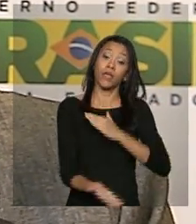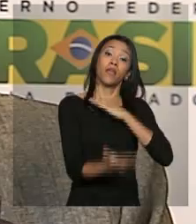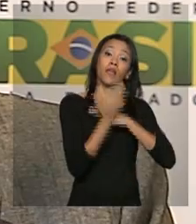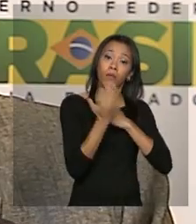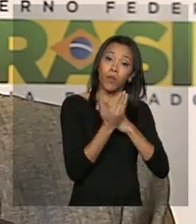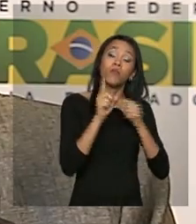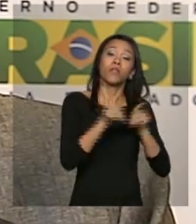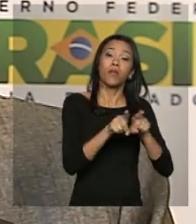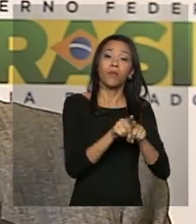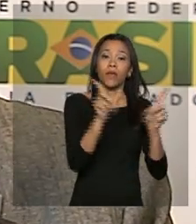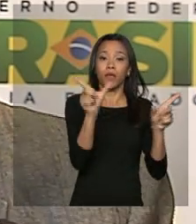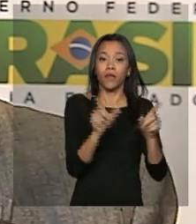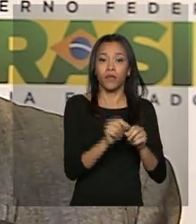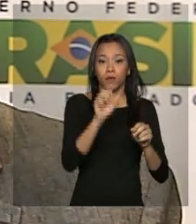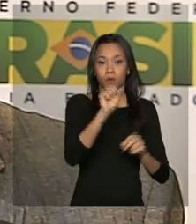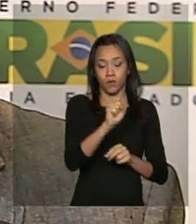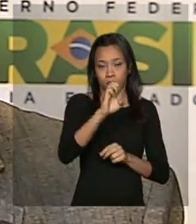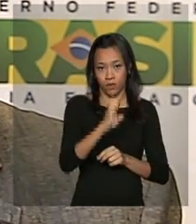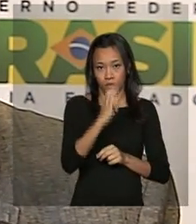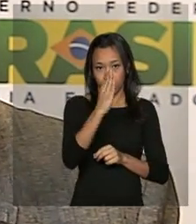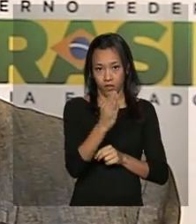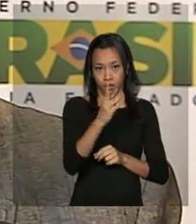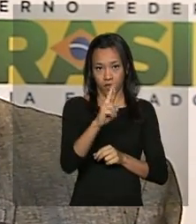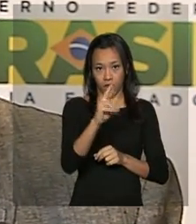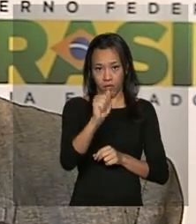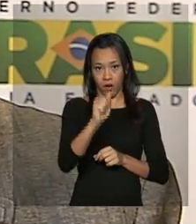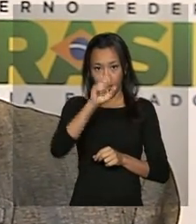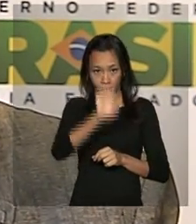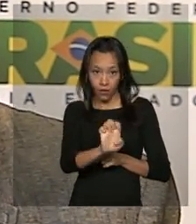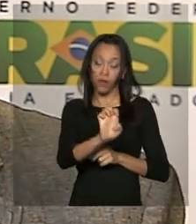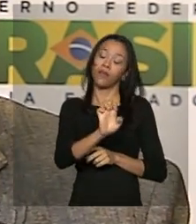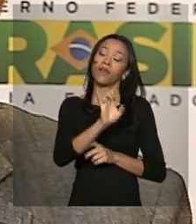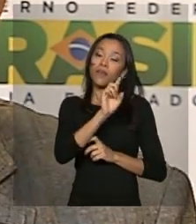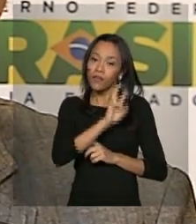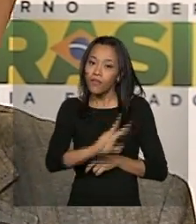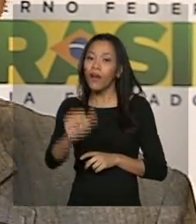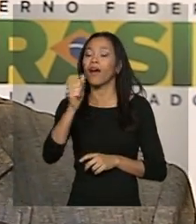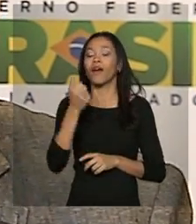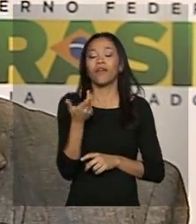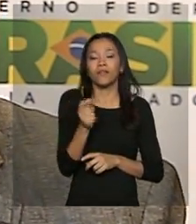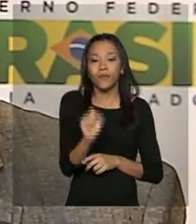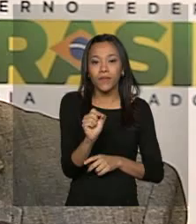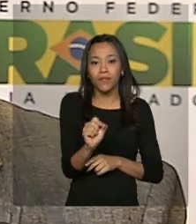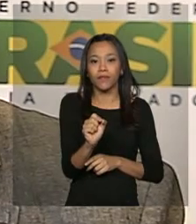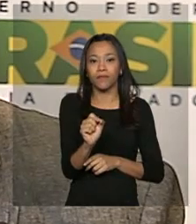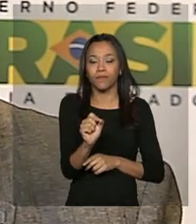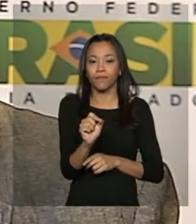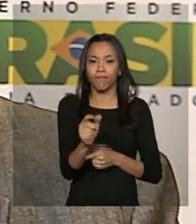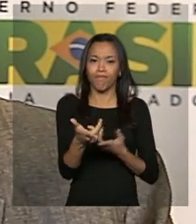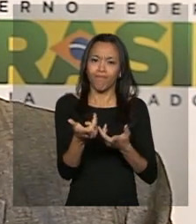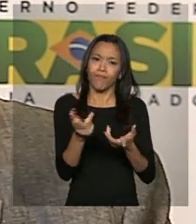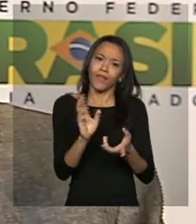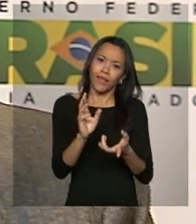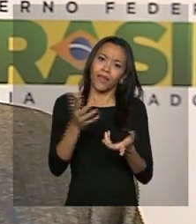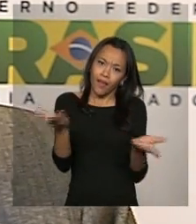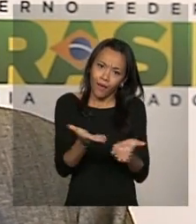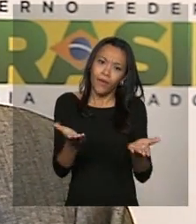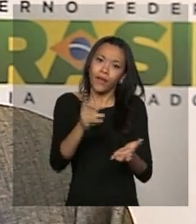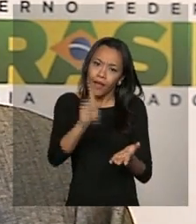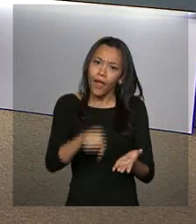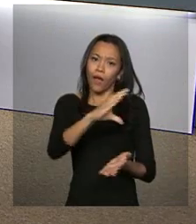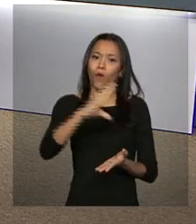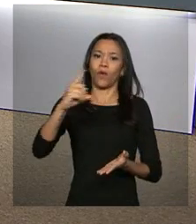que, aliás, será o executor destes cursos do Pronatec Gestão MEI no Pronatec, que é coordenado pelo